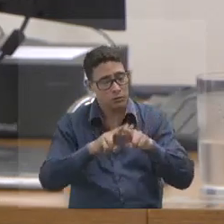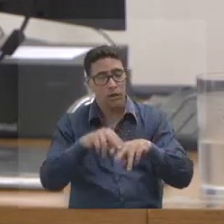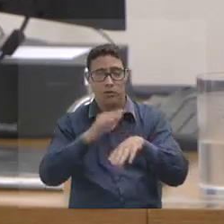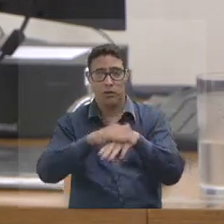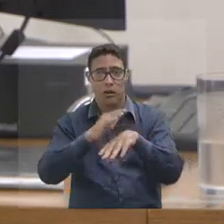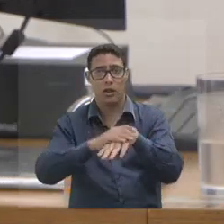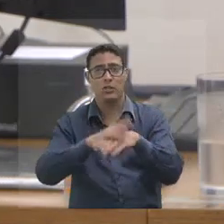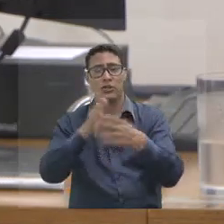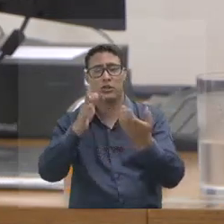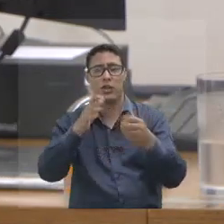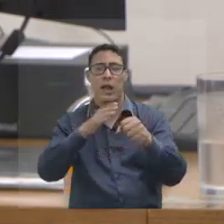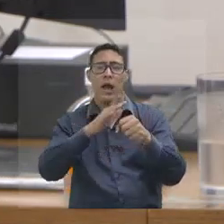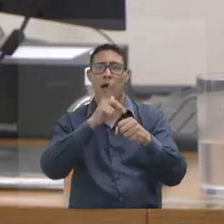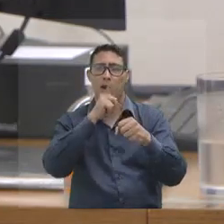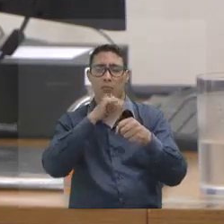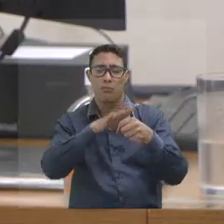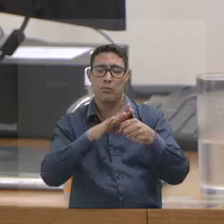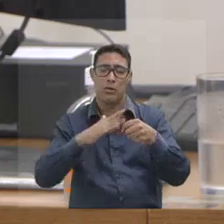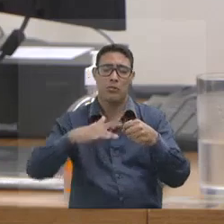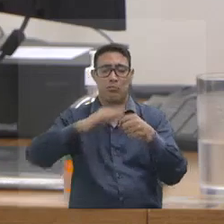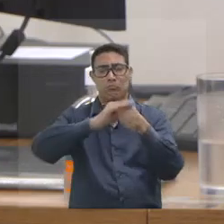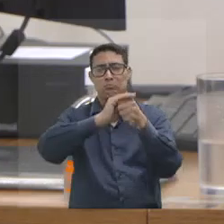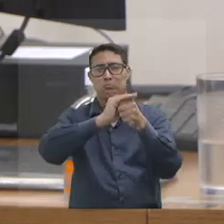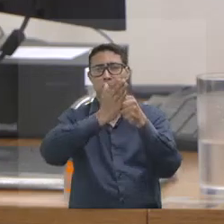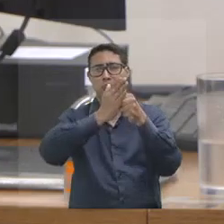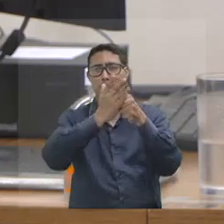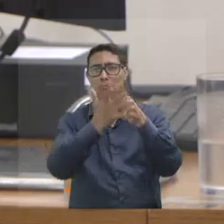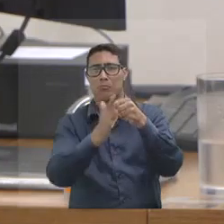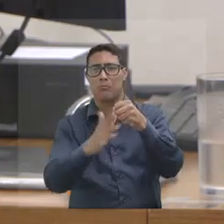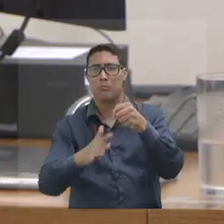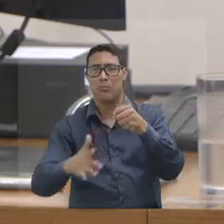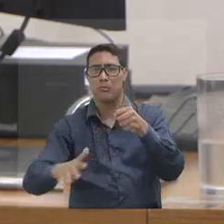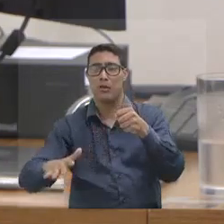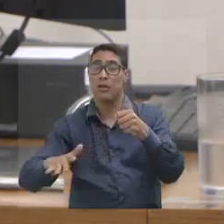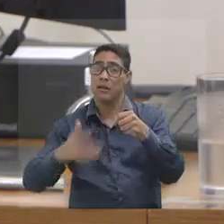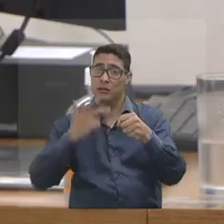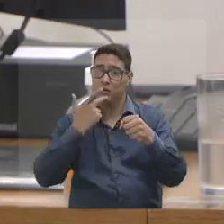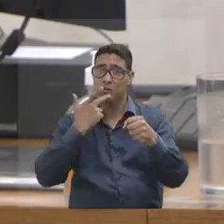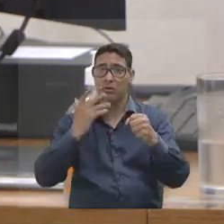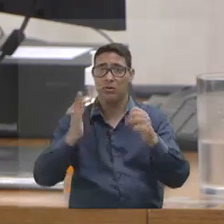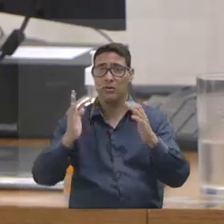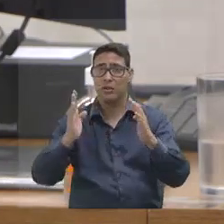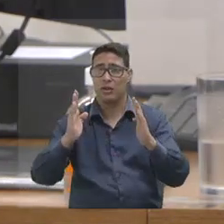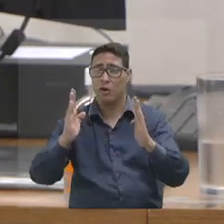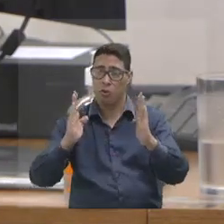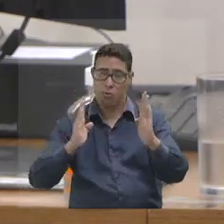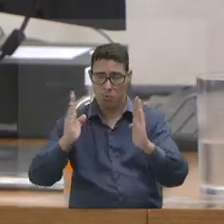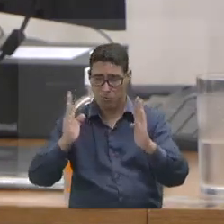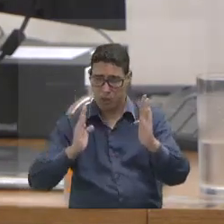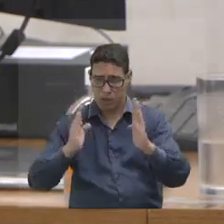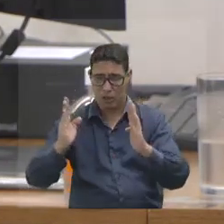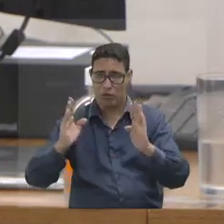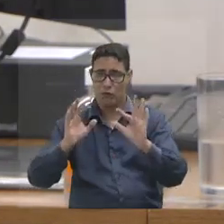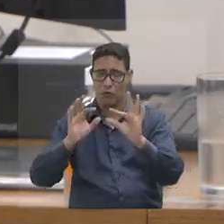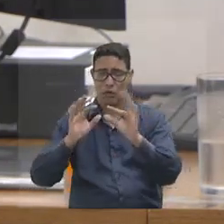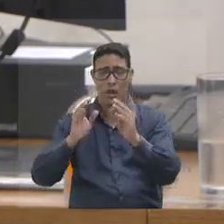quer dizer nos trazer que o prazo foi prorrogado com ônus para empresa eu já aprendi aqui em Minas que